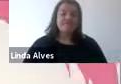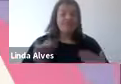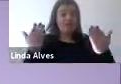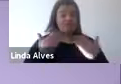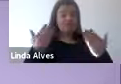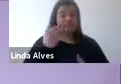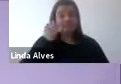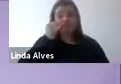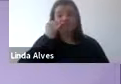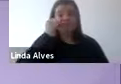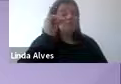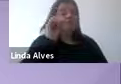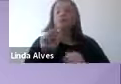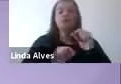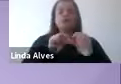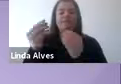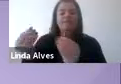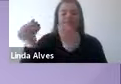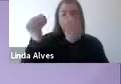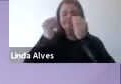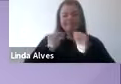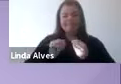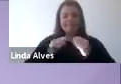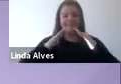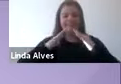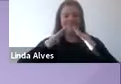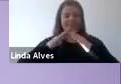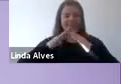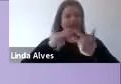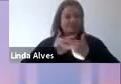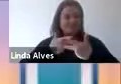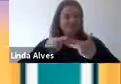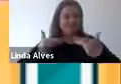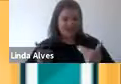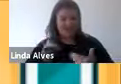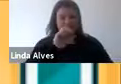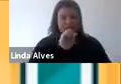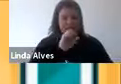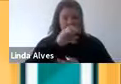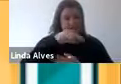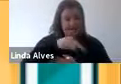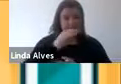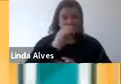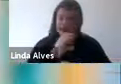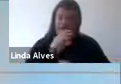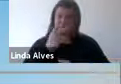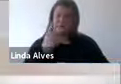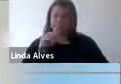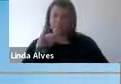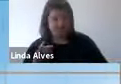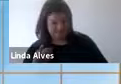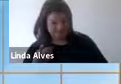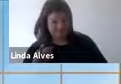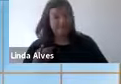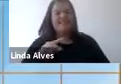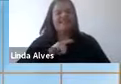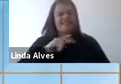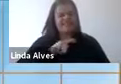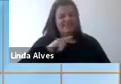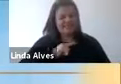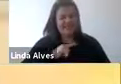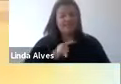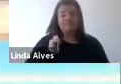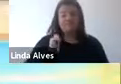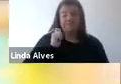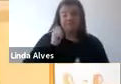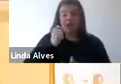Previna-se usando o Delivery na Rede Fidelidade e o SMC Pay. Com o seu SMC Pay, você realiza os pagamentos